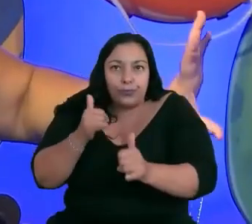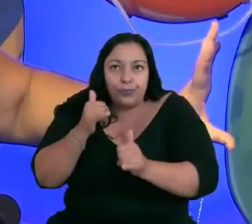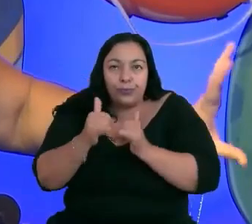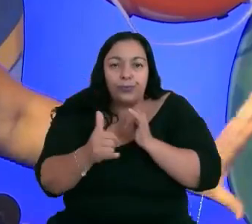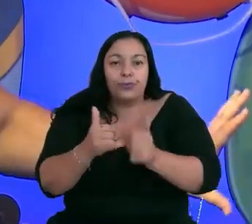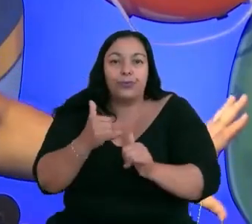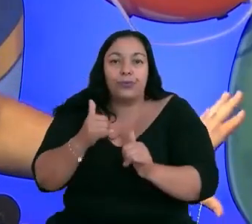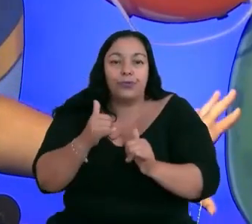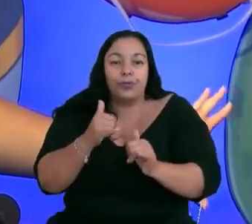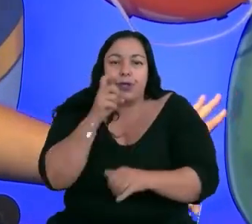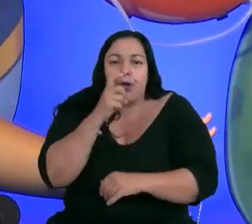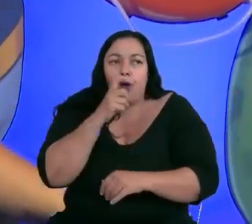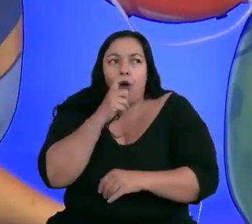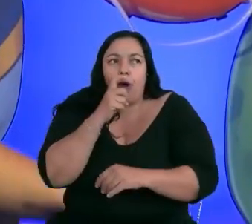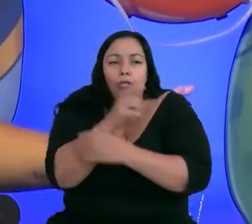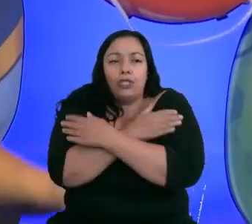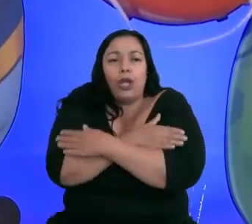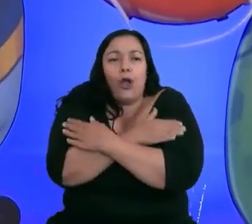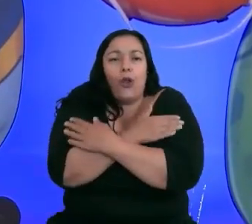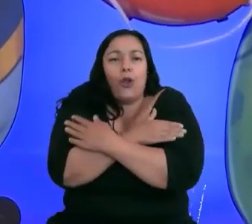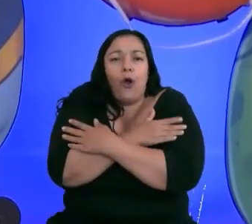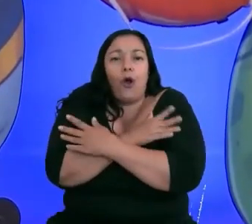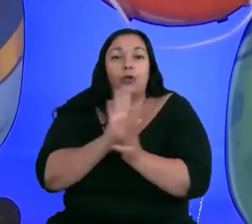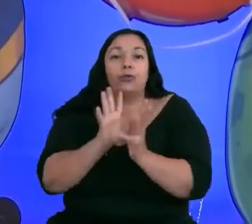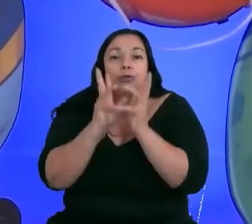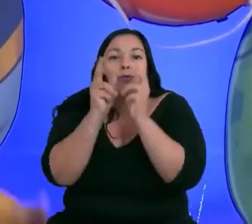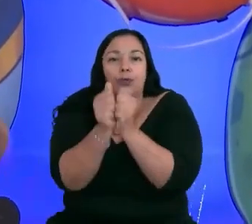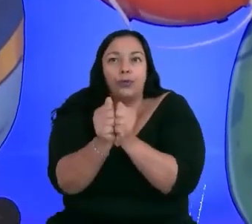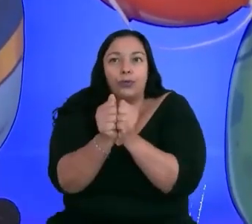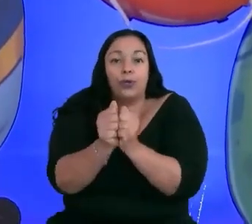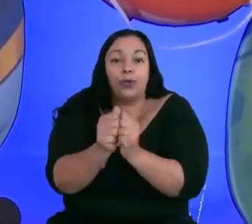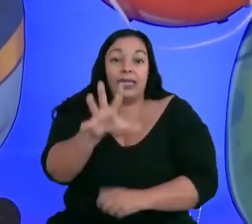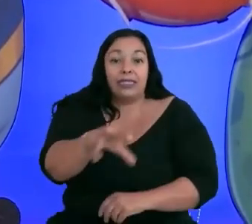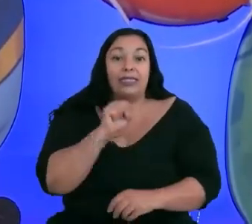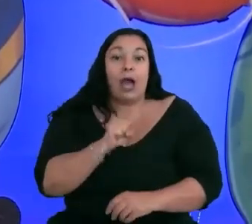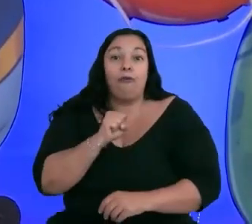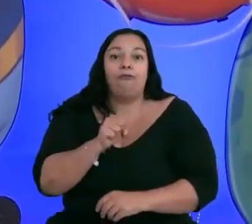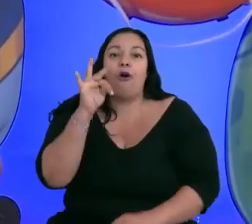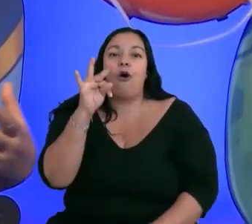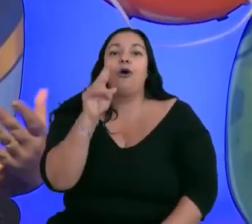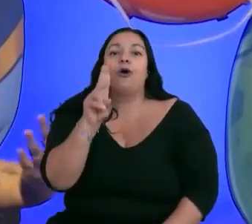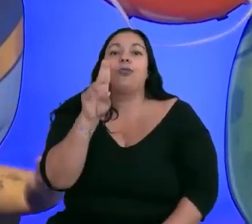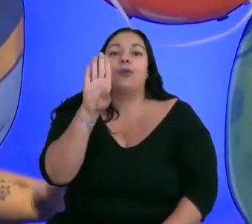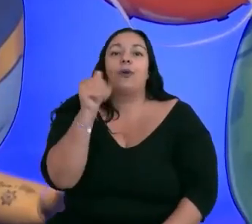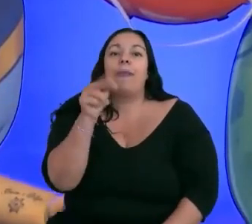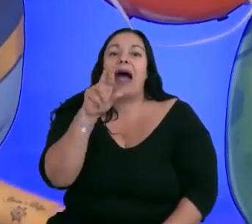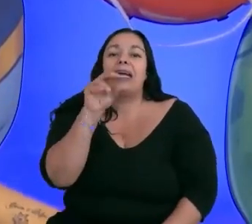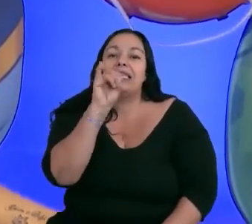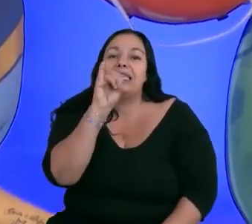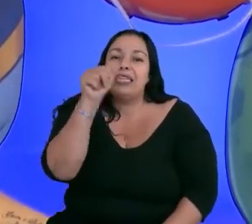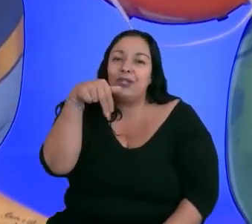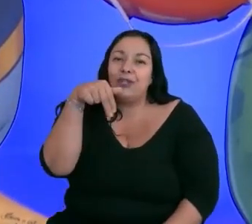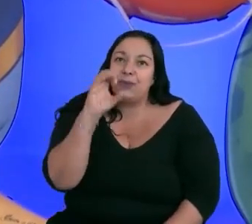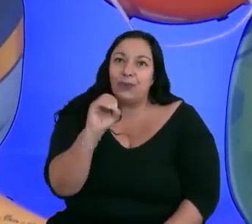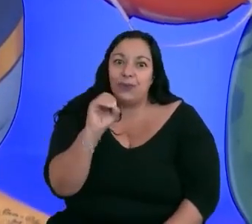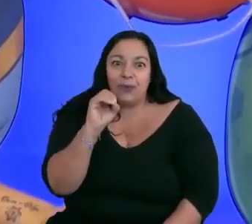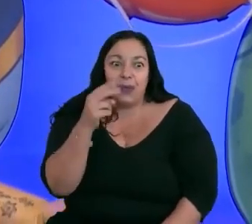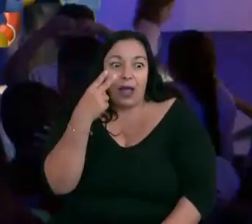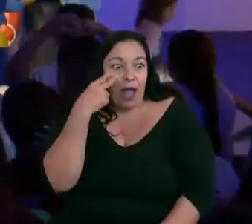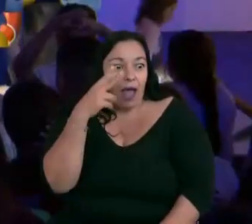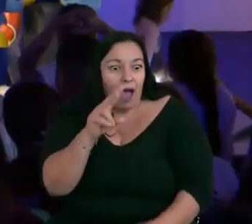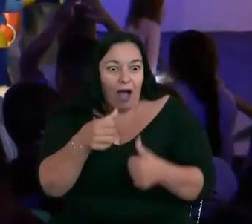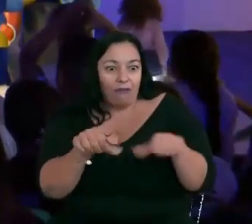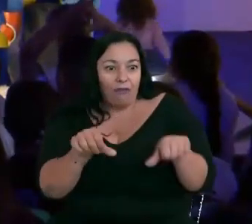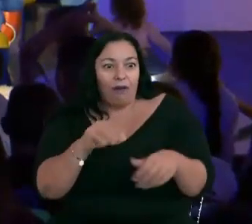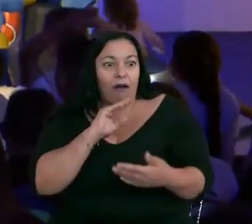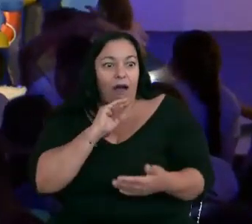congelar tudo e foi lá e salvou Tubarino. Tubarino ficou espantado, porque